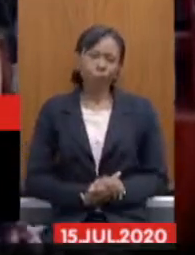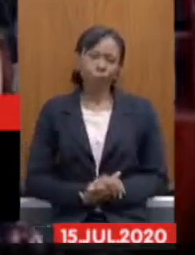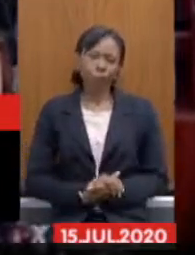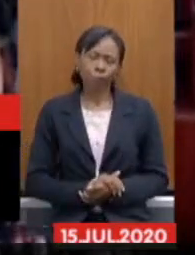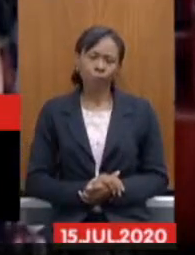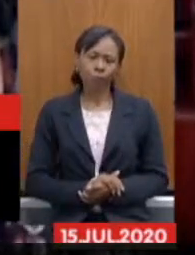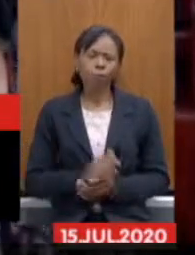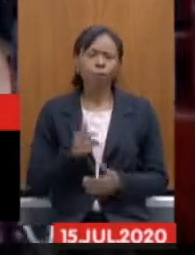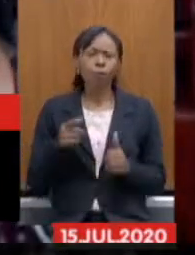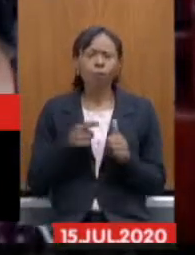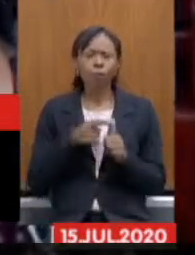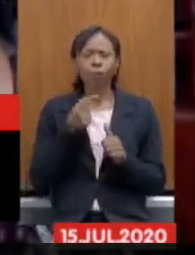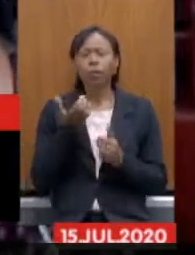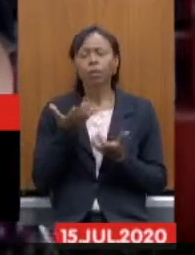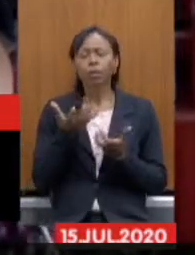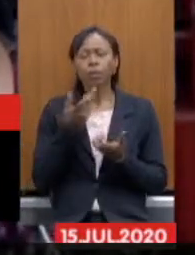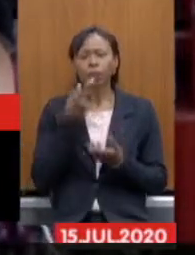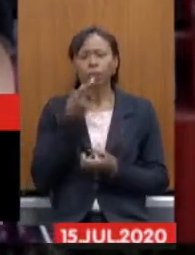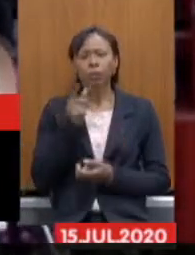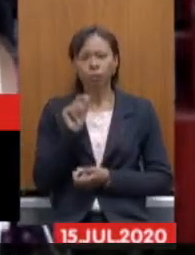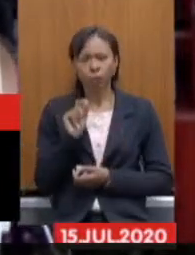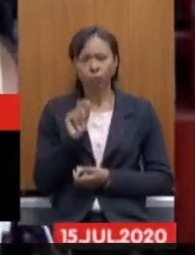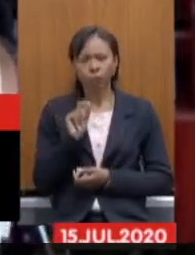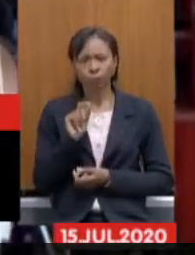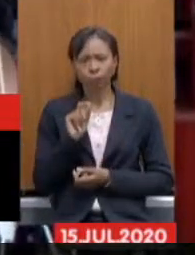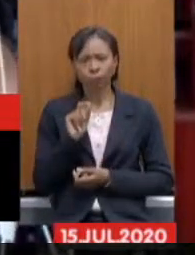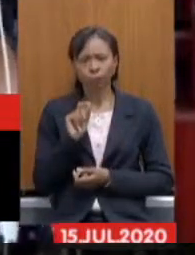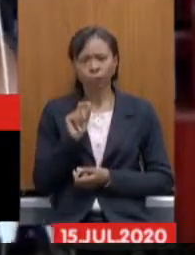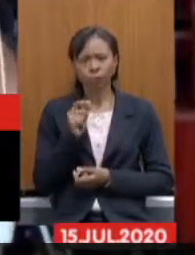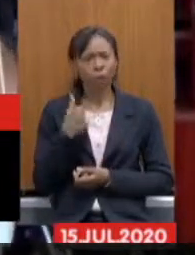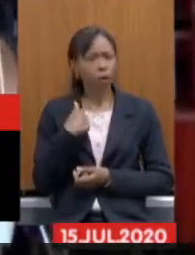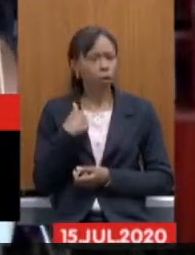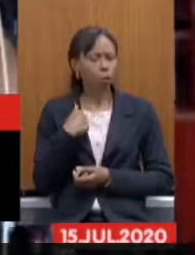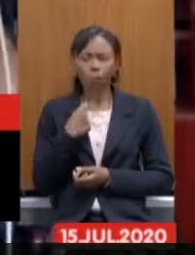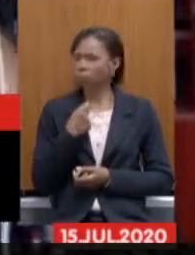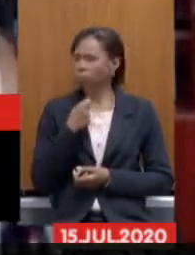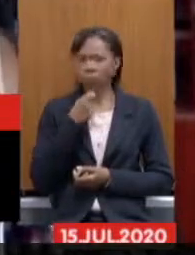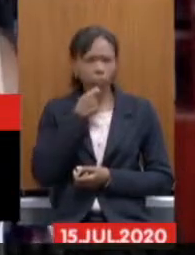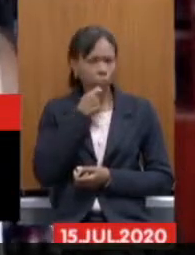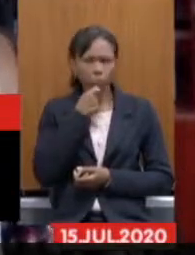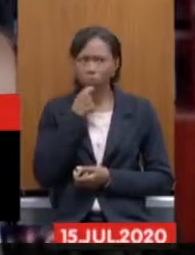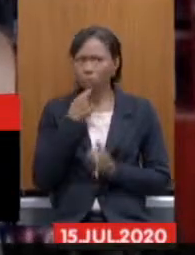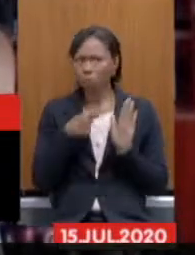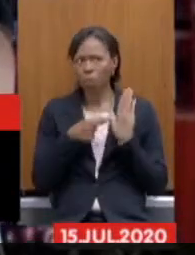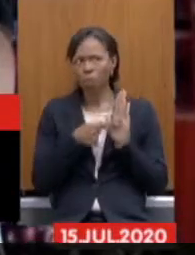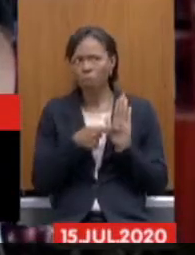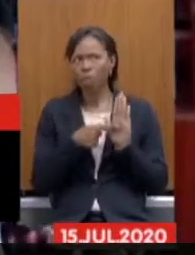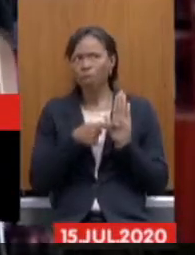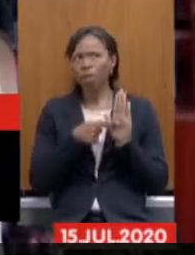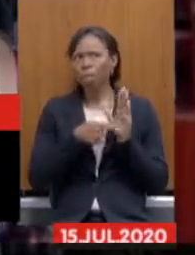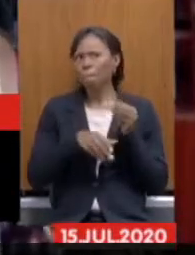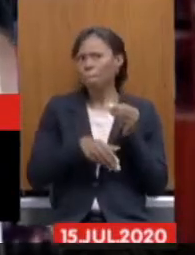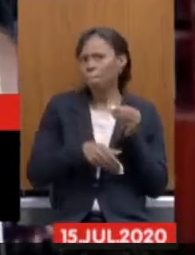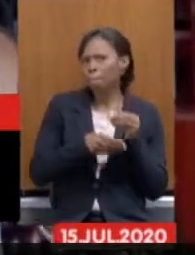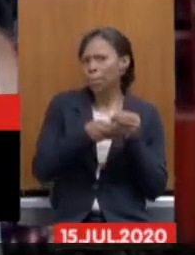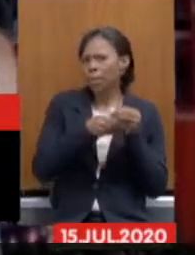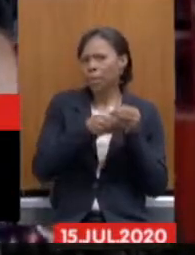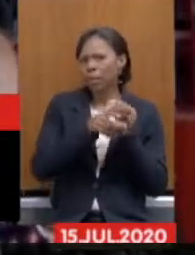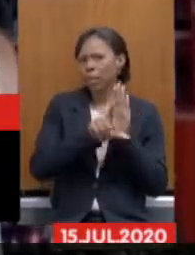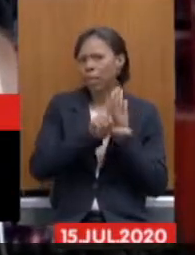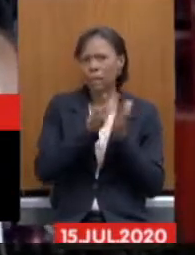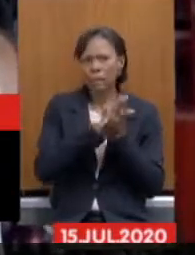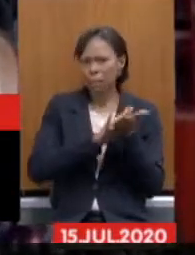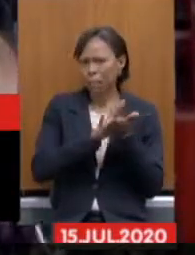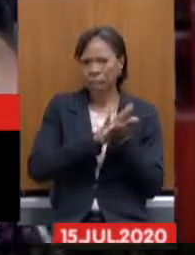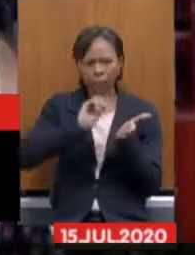queria ter um dizer que eu ainda não apresentei nenhum emenda não assinei